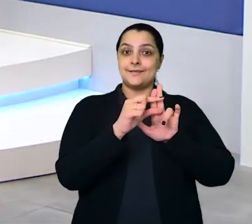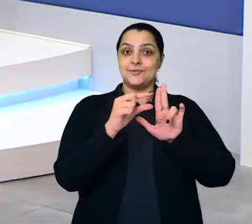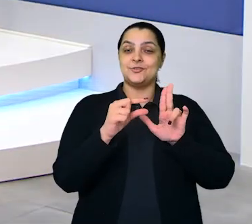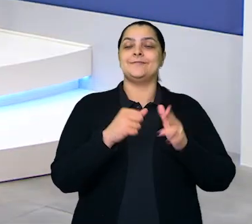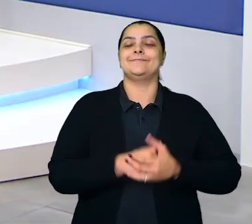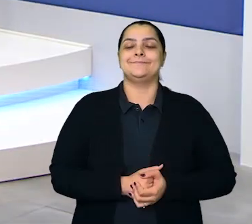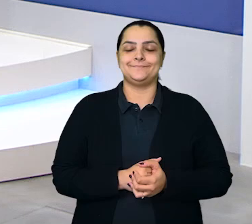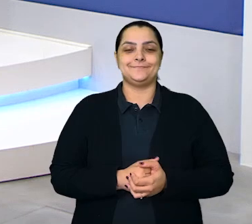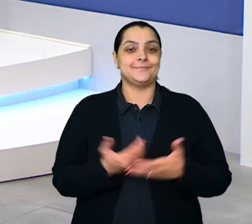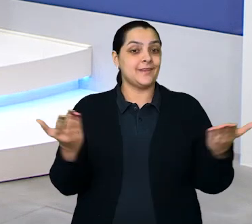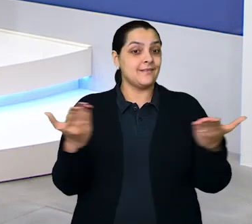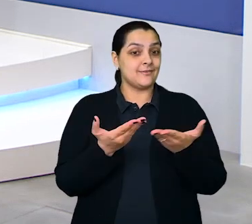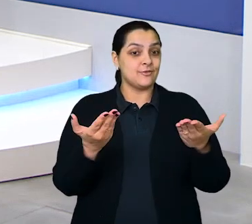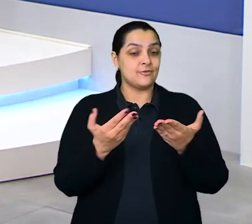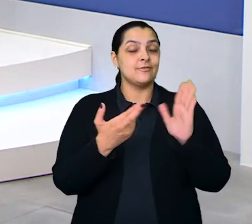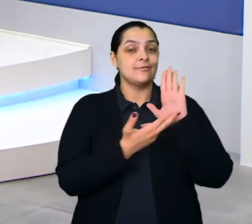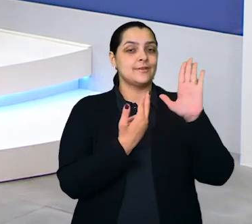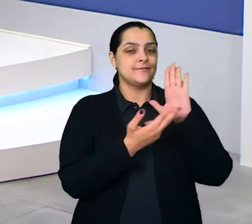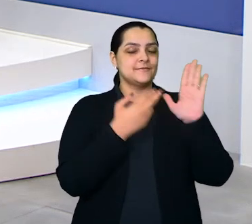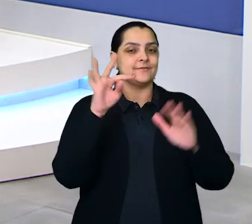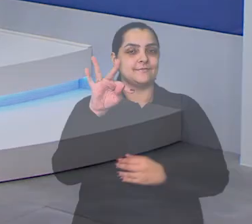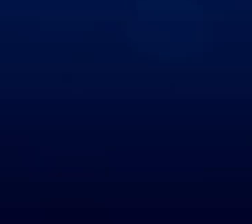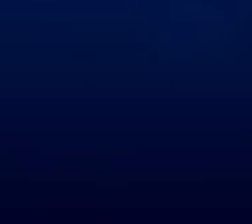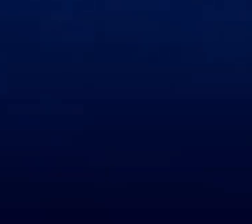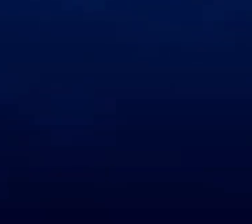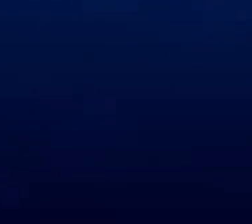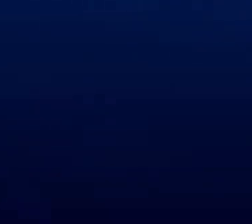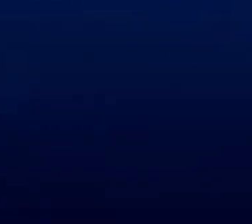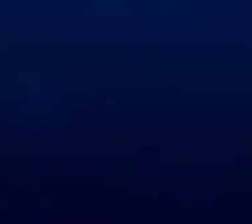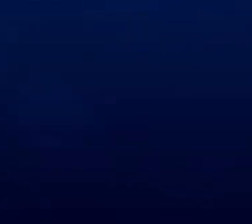Essas e outras notícias agora no Revista TST.